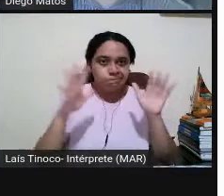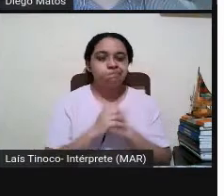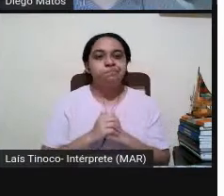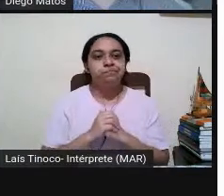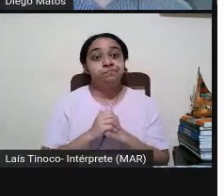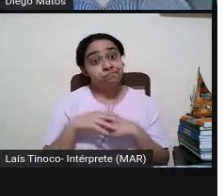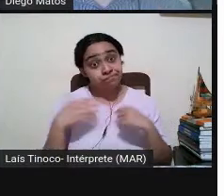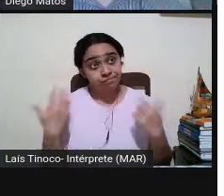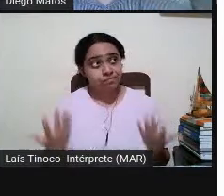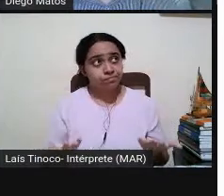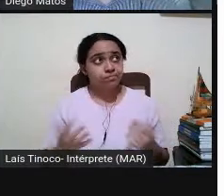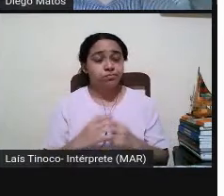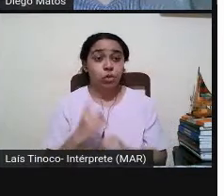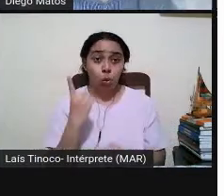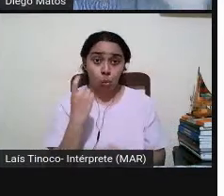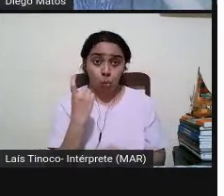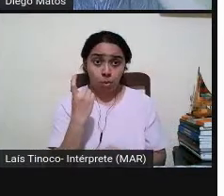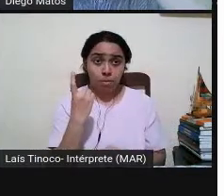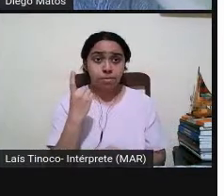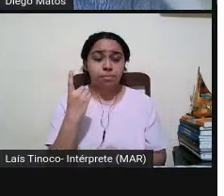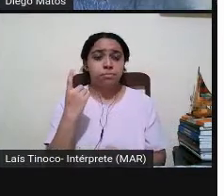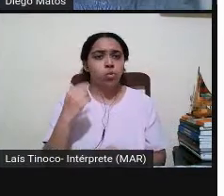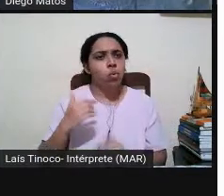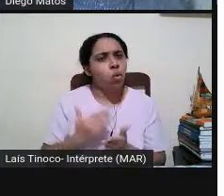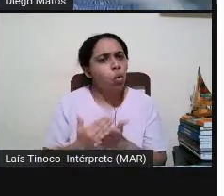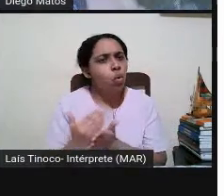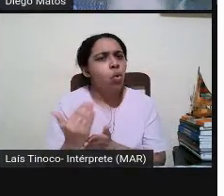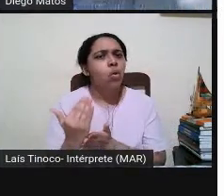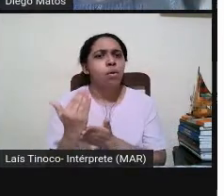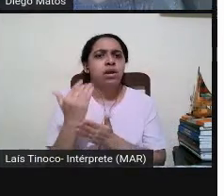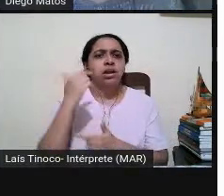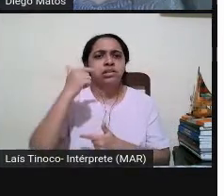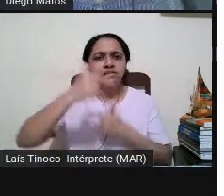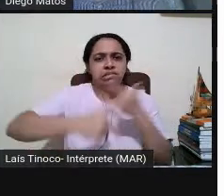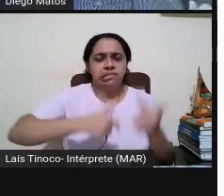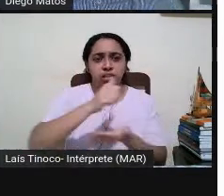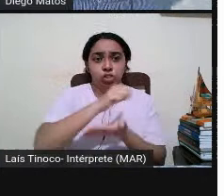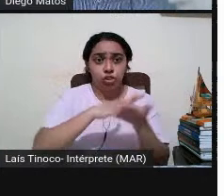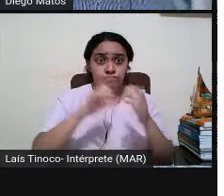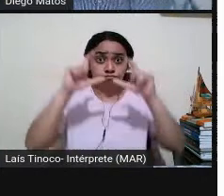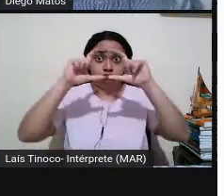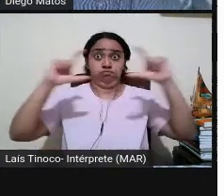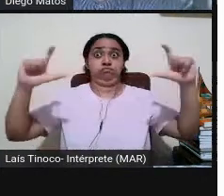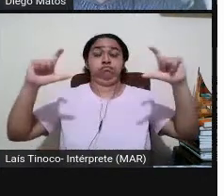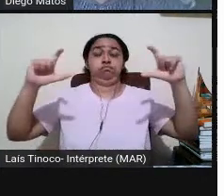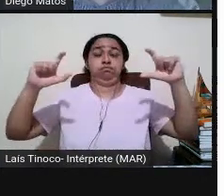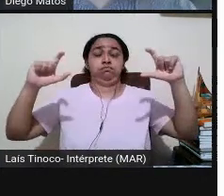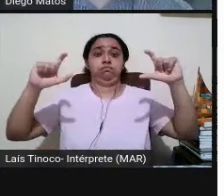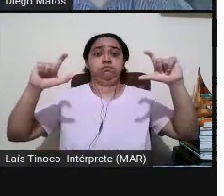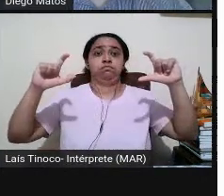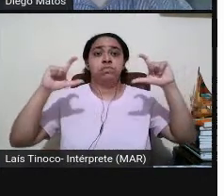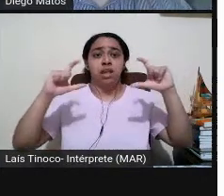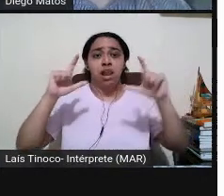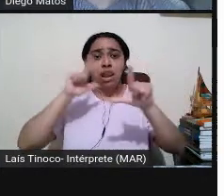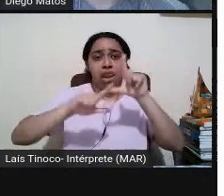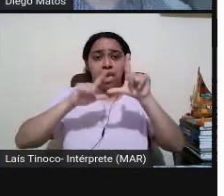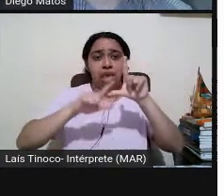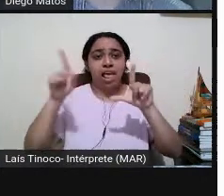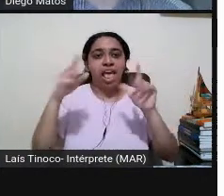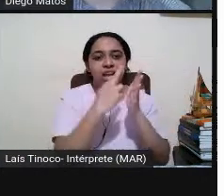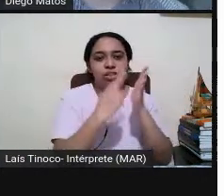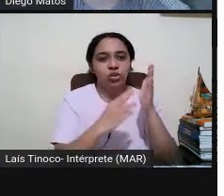uma das primeiras atividades que aparecem assim letras garrafais lá na resolução CONAMA